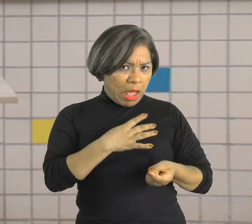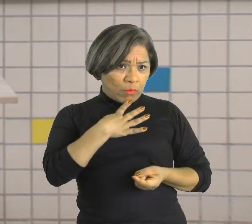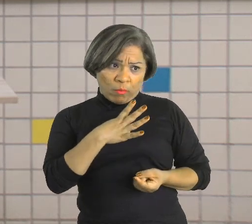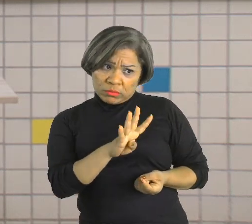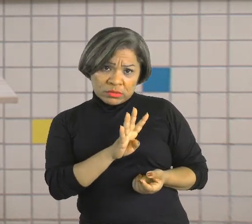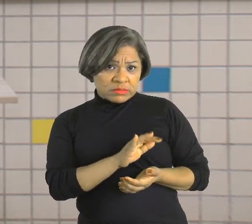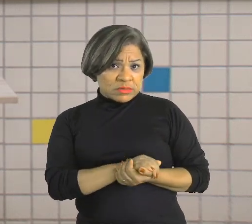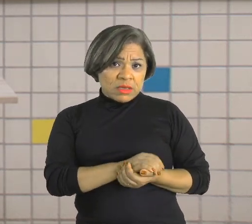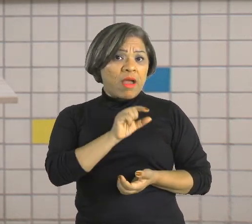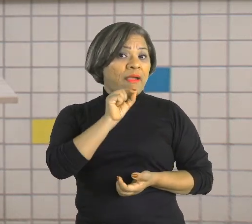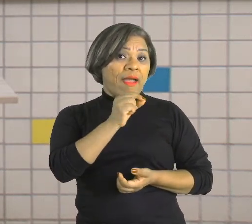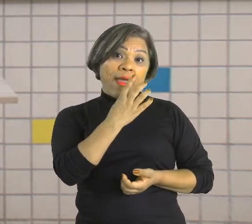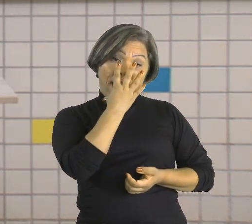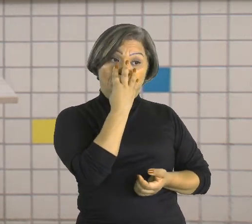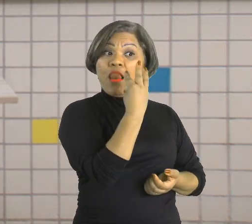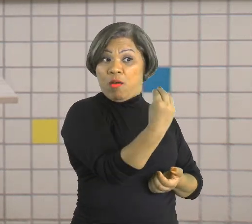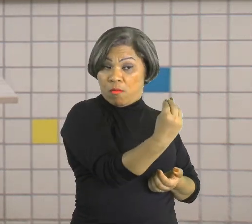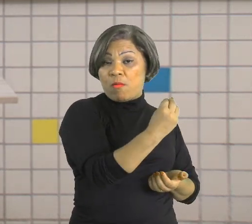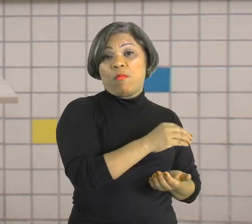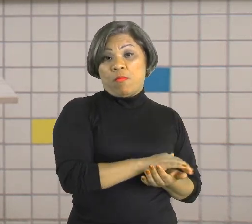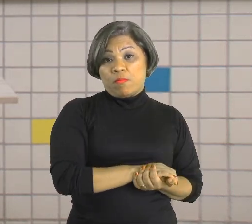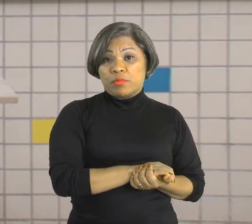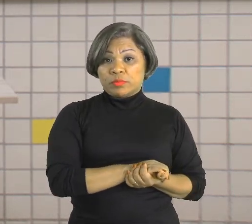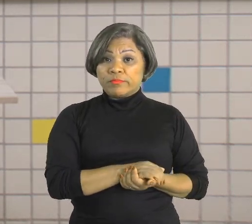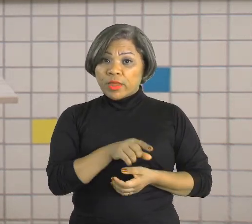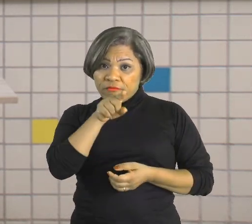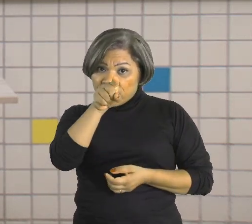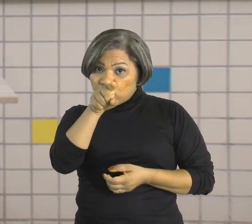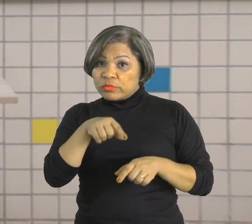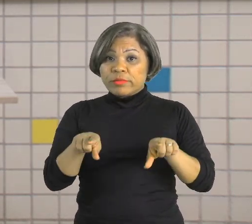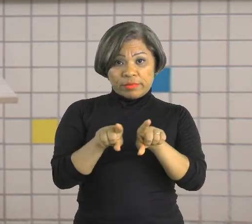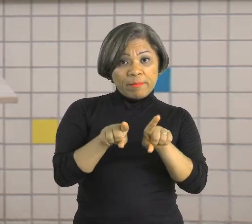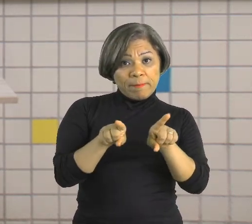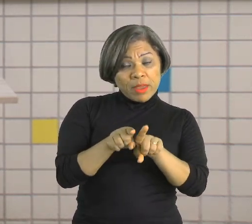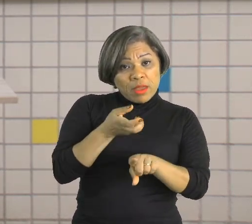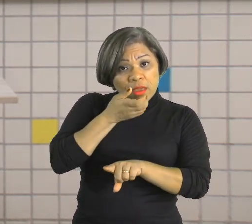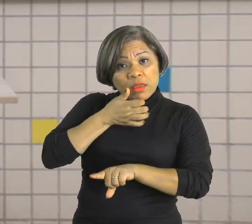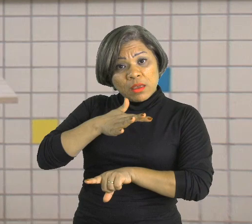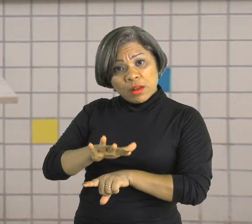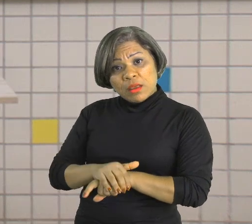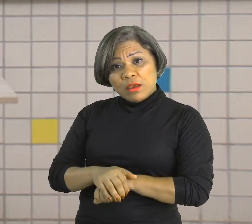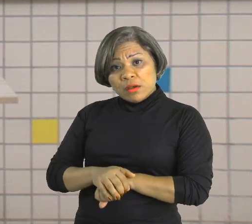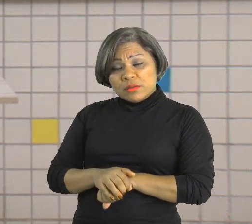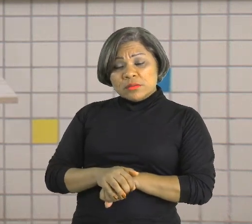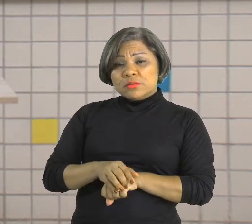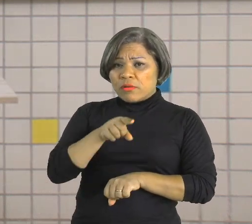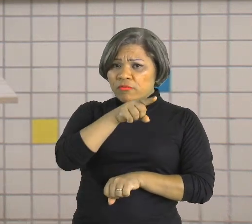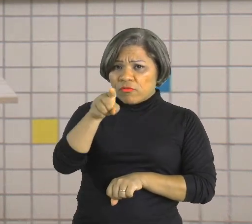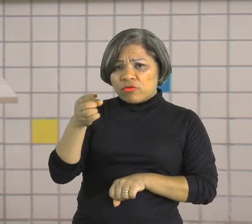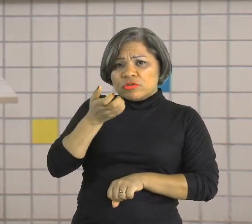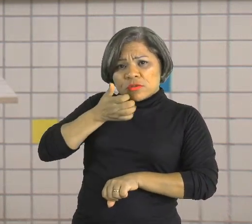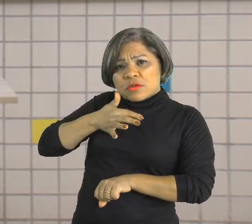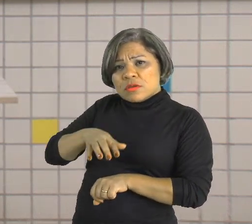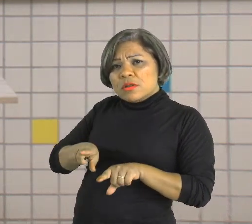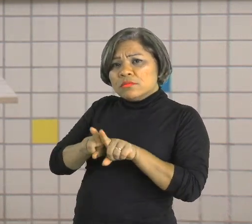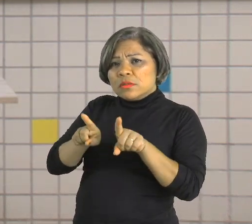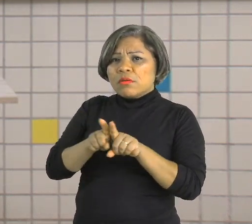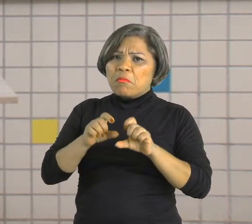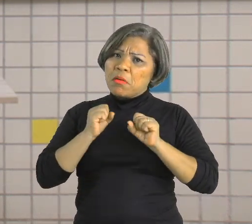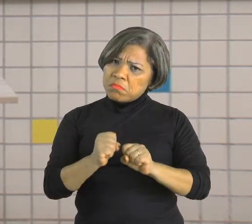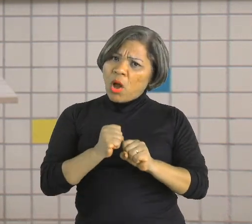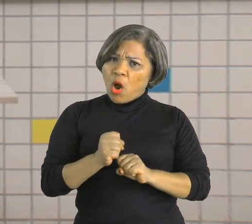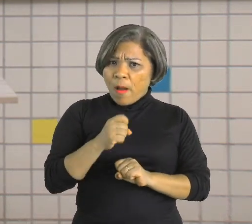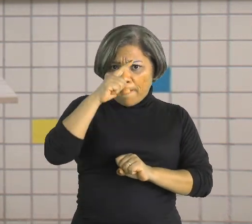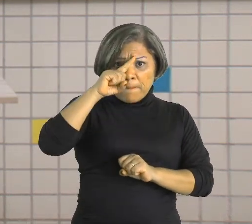eles são. E o perigo que você, criança aí, também corre de estar conversando com uma pessoa que você